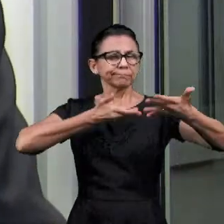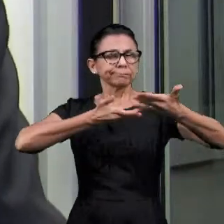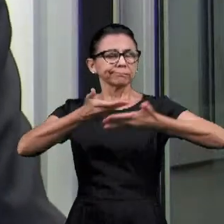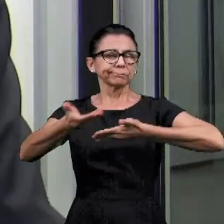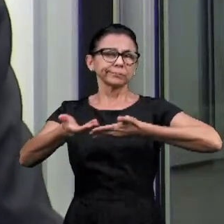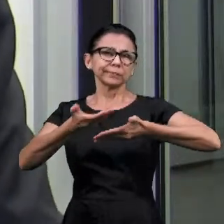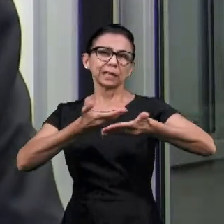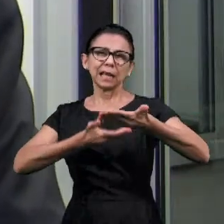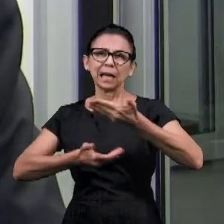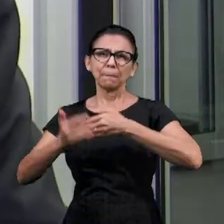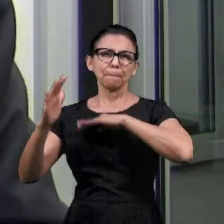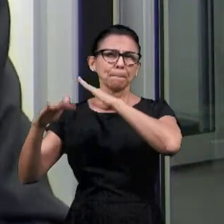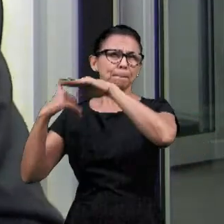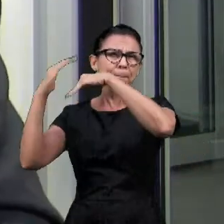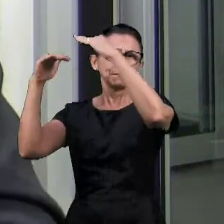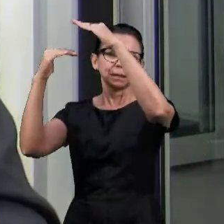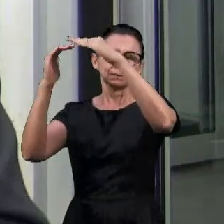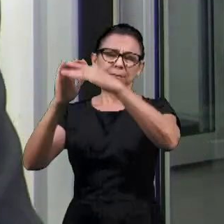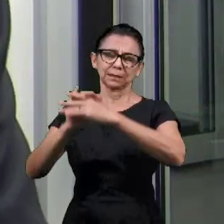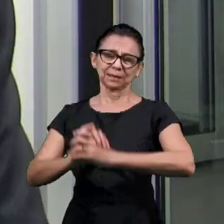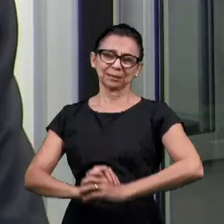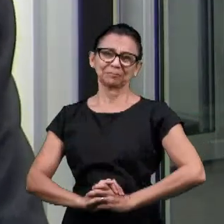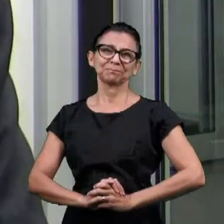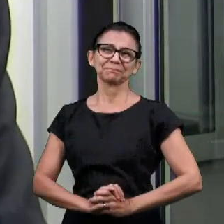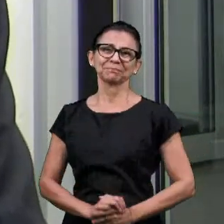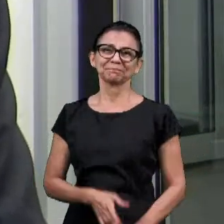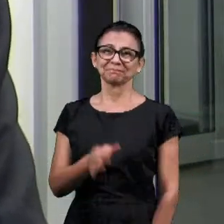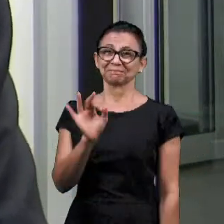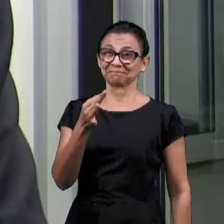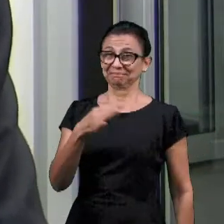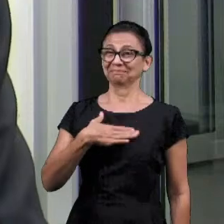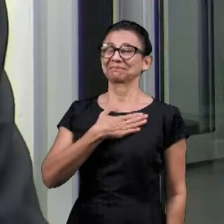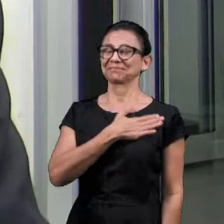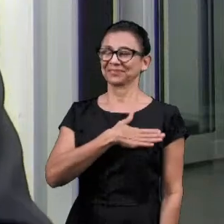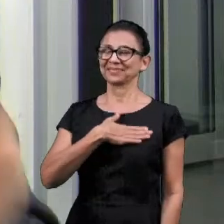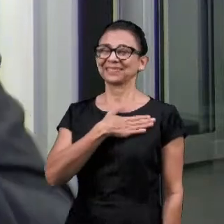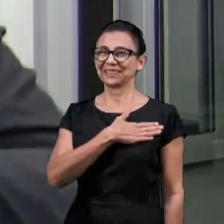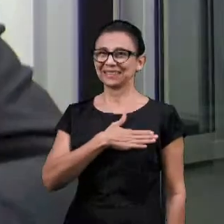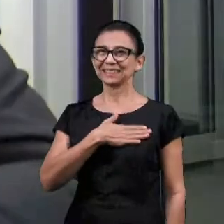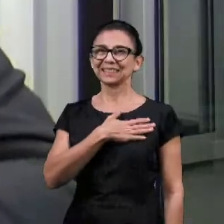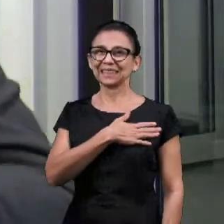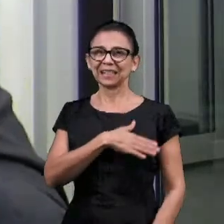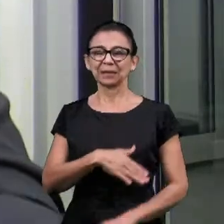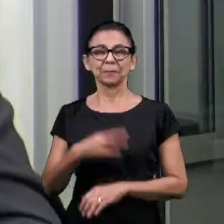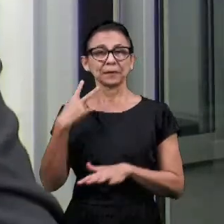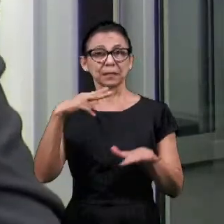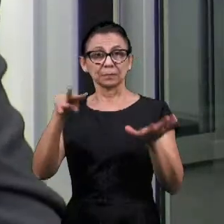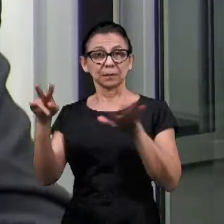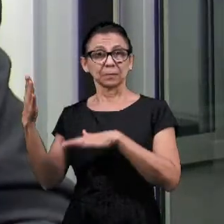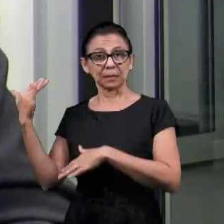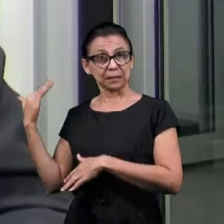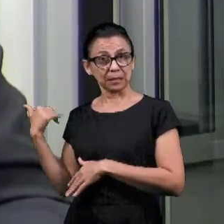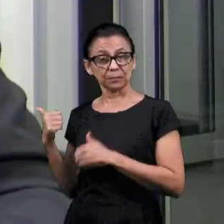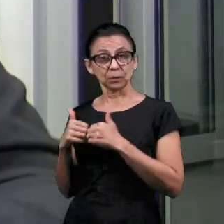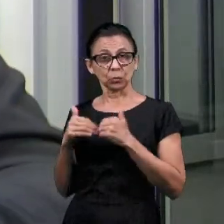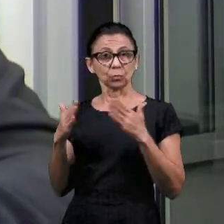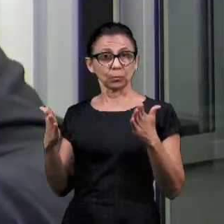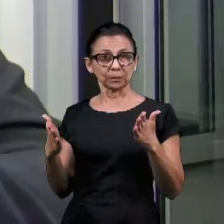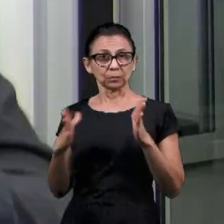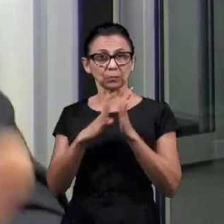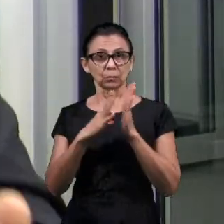mais dinâmica. Então os irmãos, eu tenho certeza que vão gostar muito, né? Inclusive, semana passada já fizemos o programa nesse